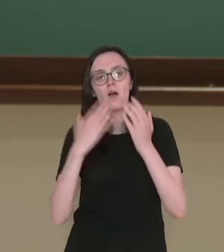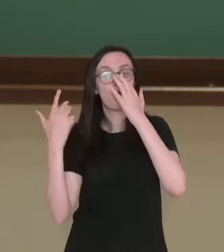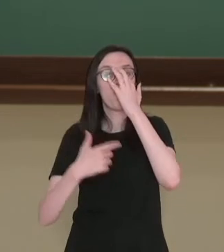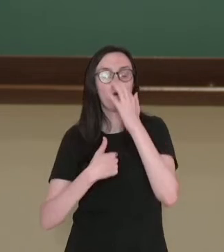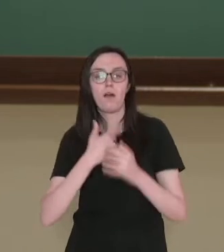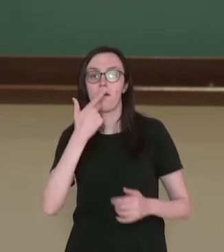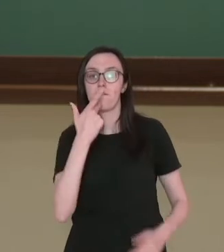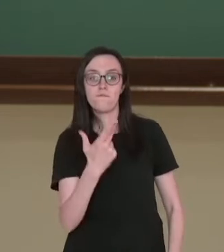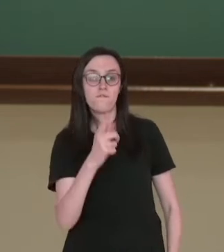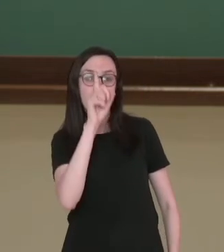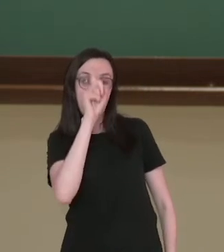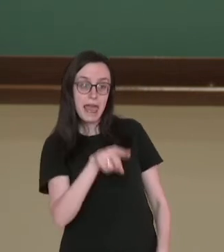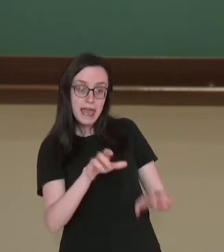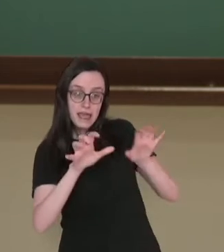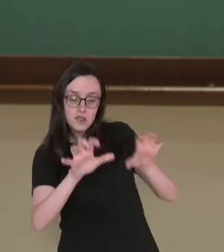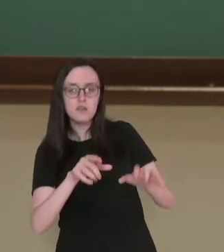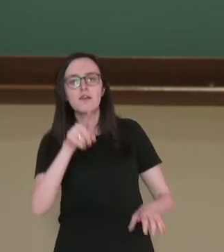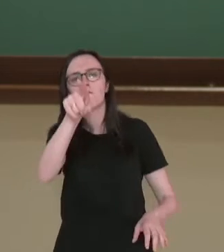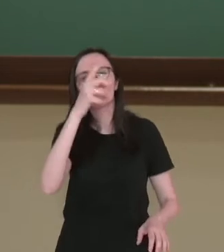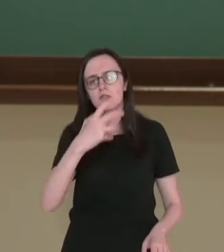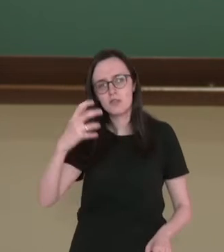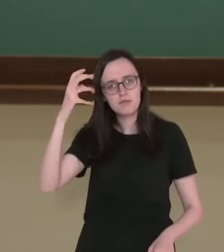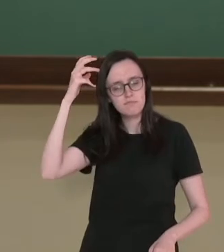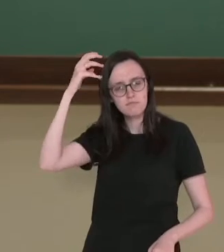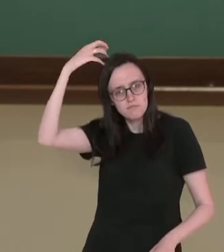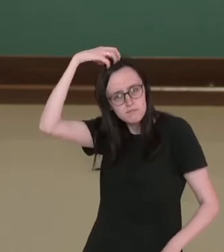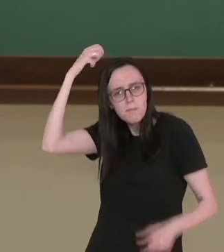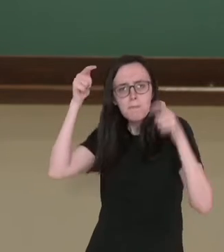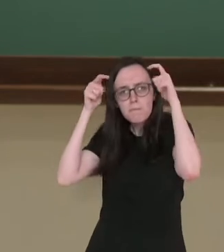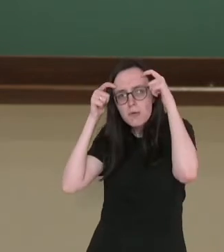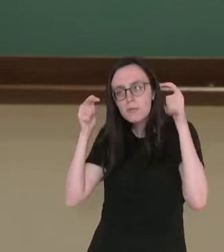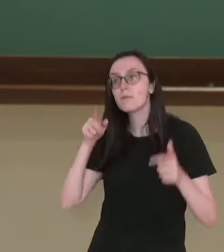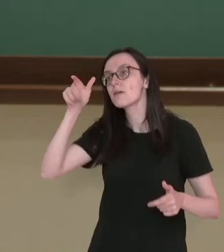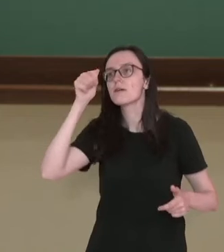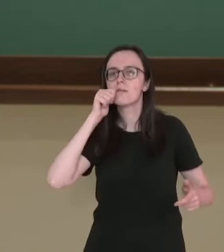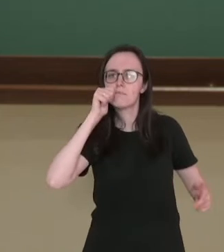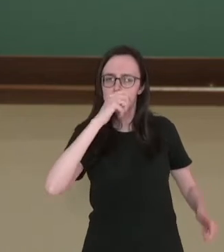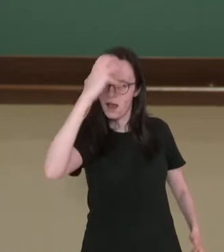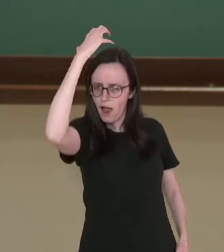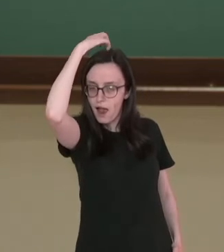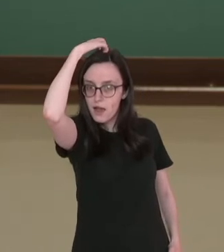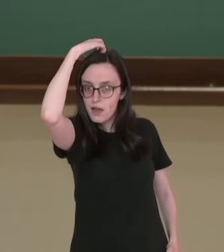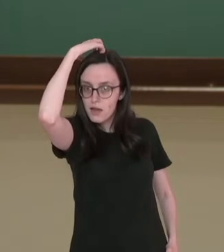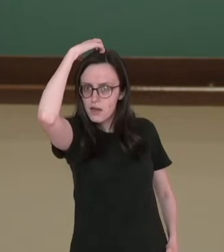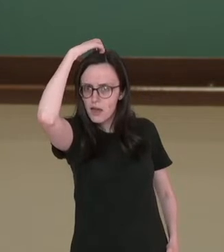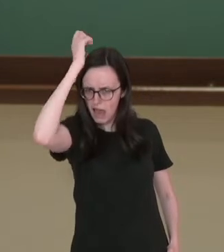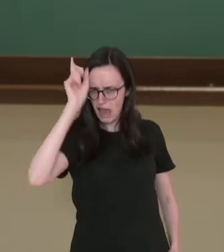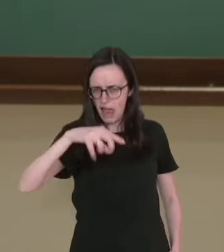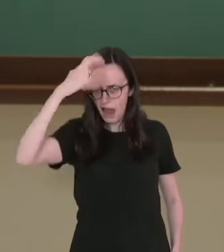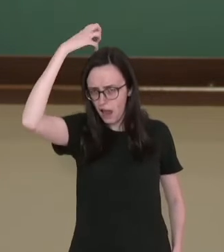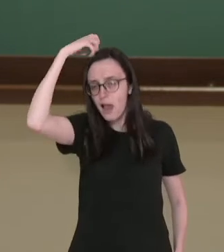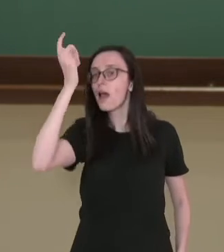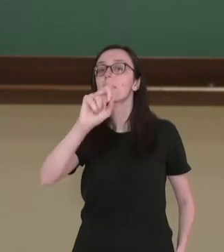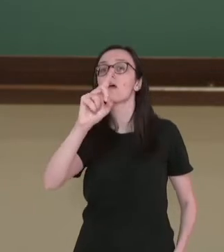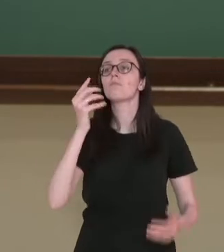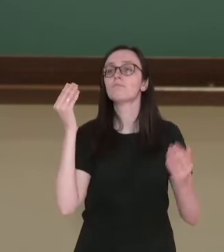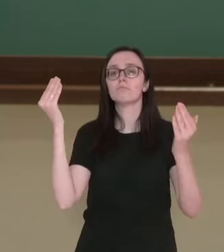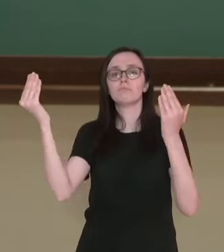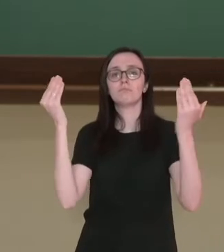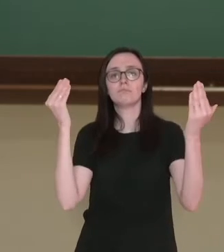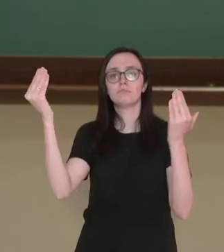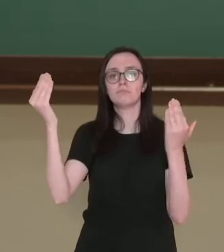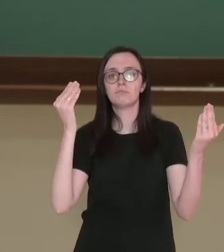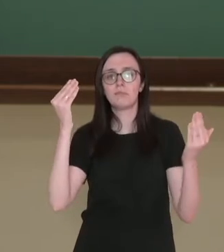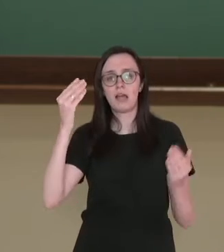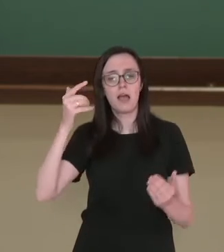coisa é, você é um príncipe, ela é uma rainha, eu estou fazendo uma comparação implícita o quê? Diante da